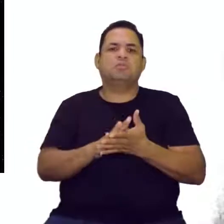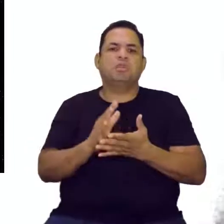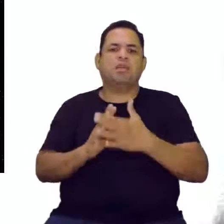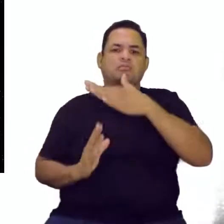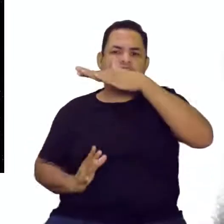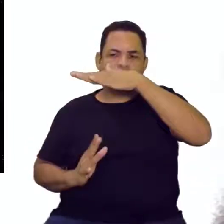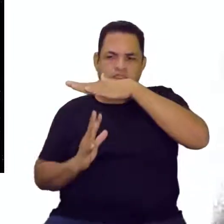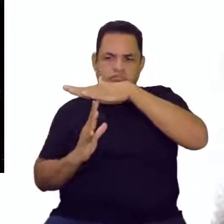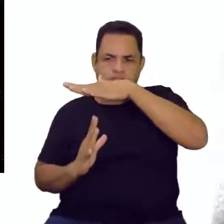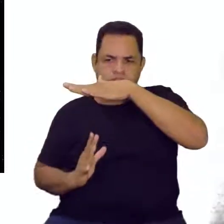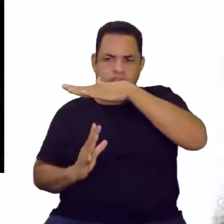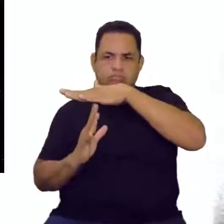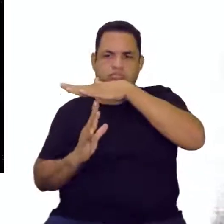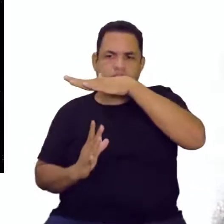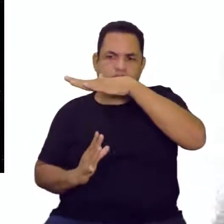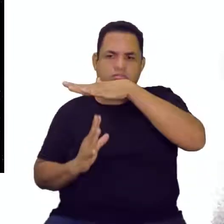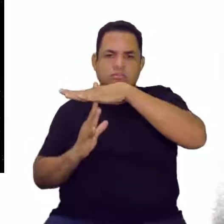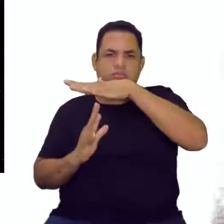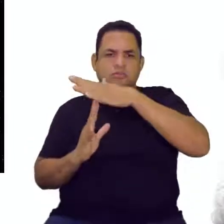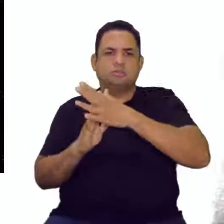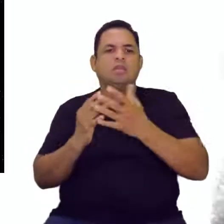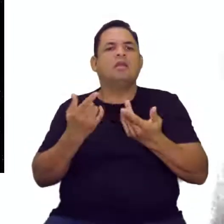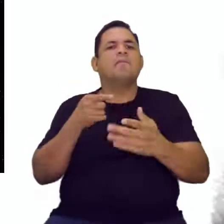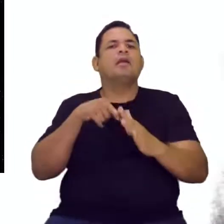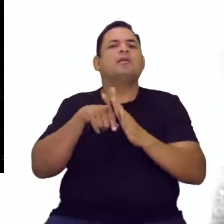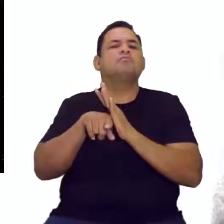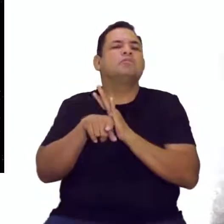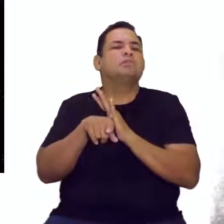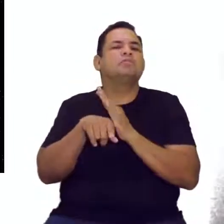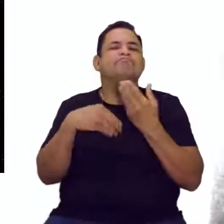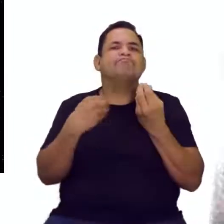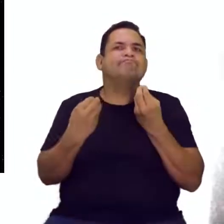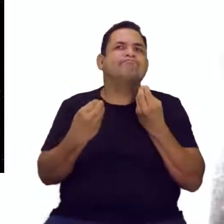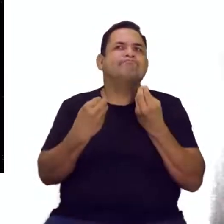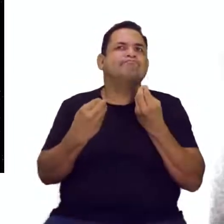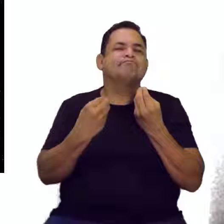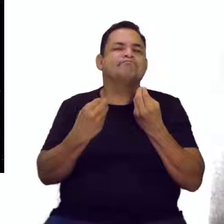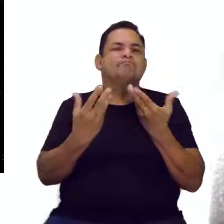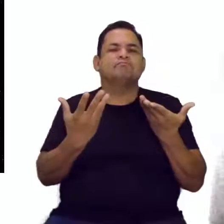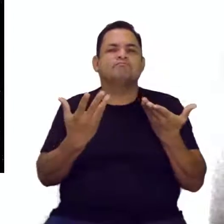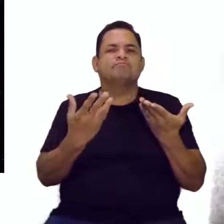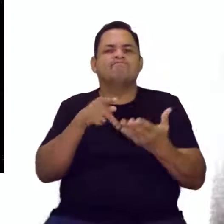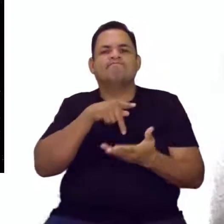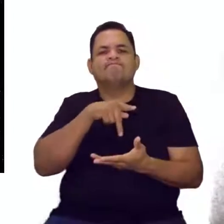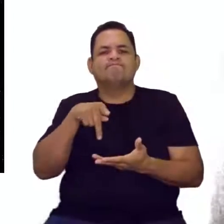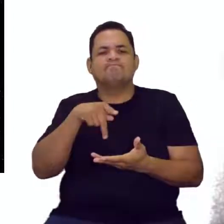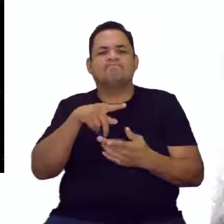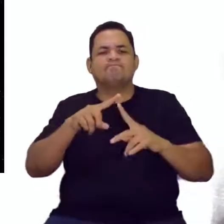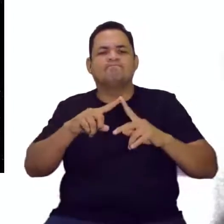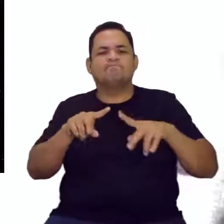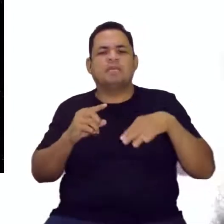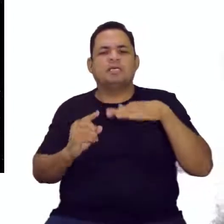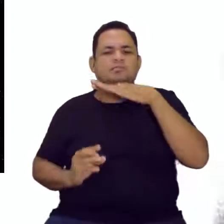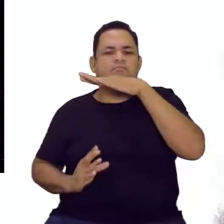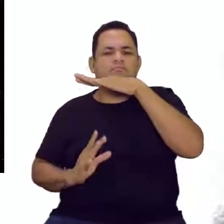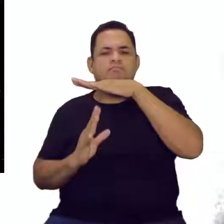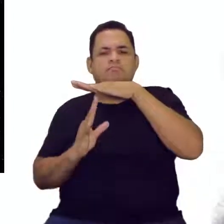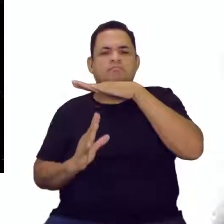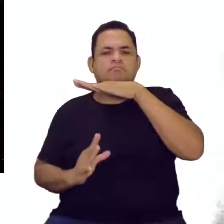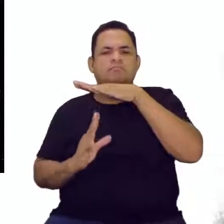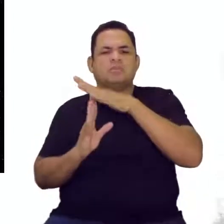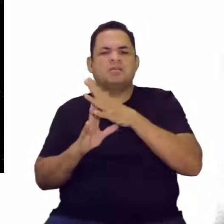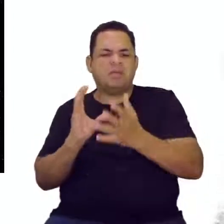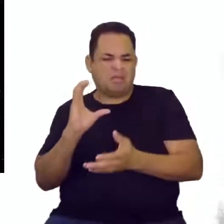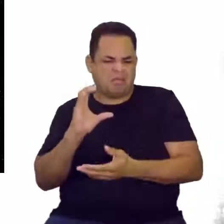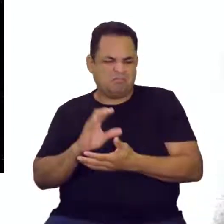estufa. Aí você pode se perguntar, professora, mas o efeito estufa não é uma